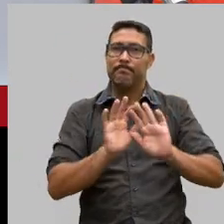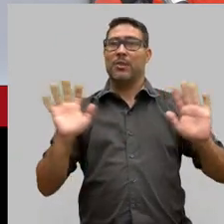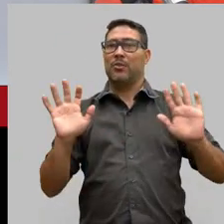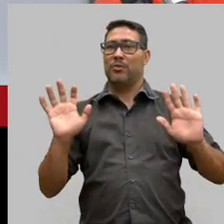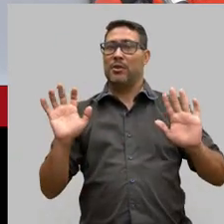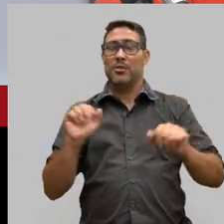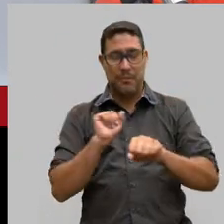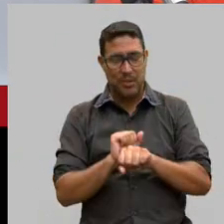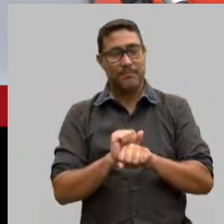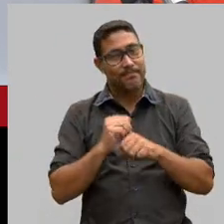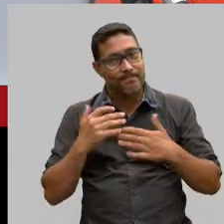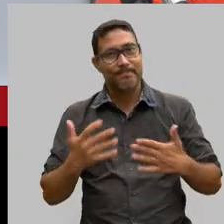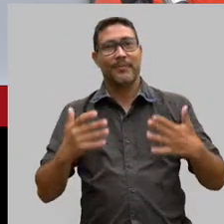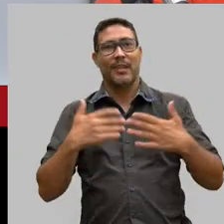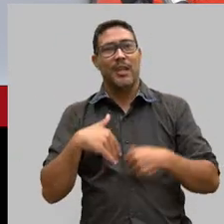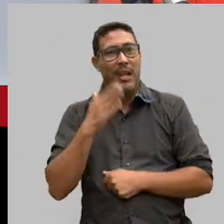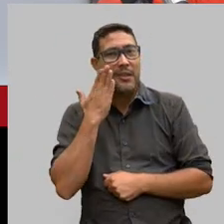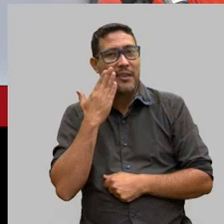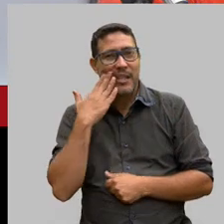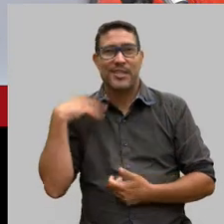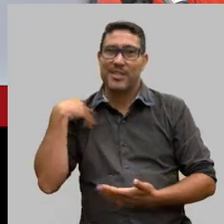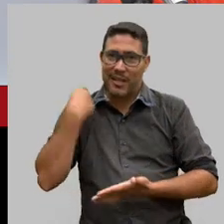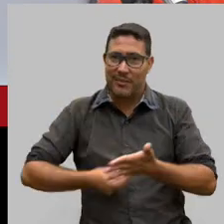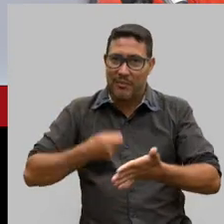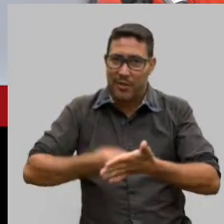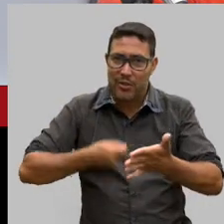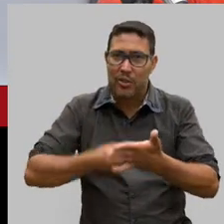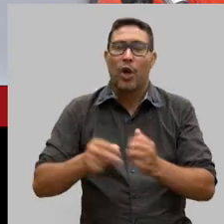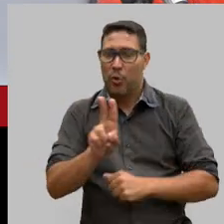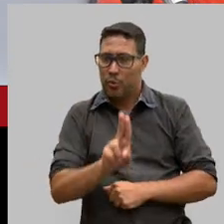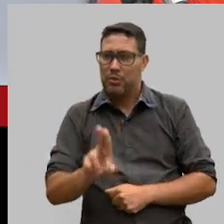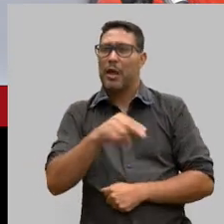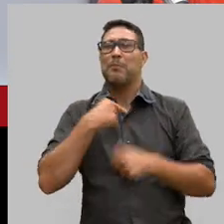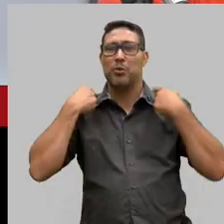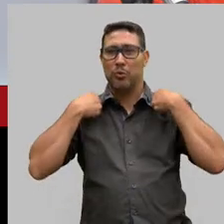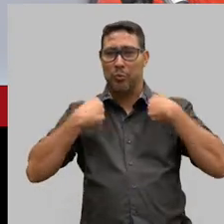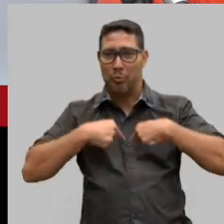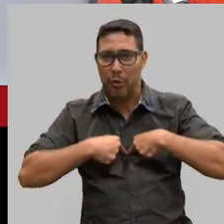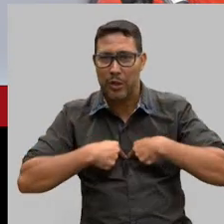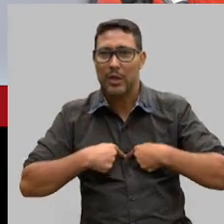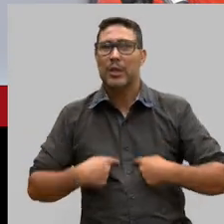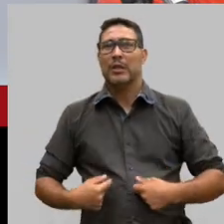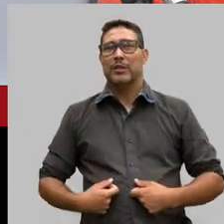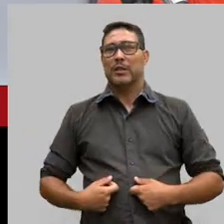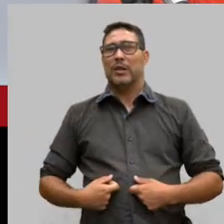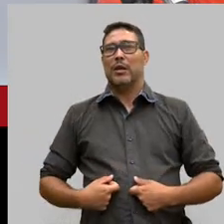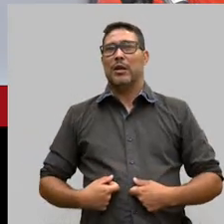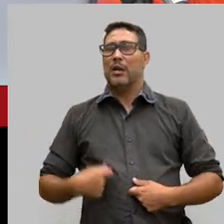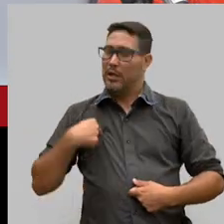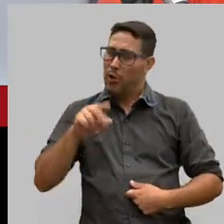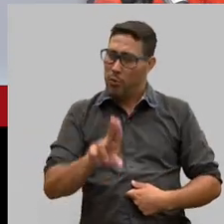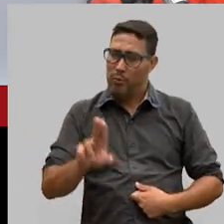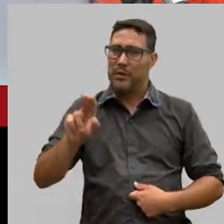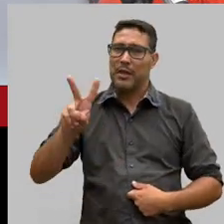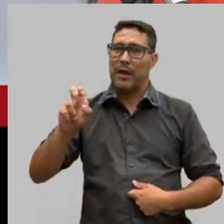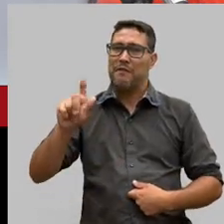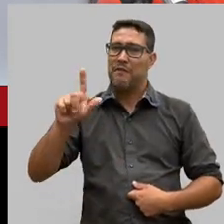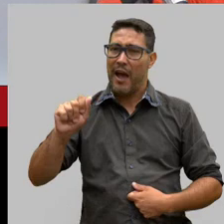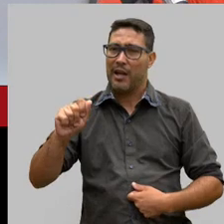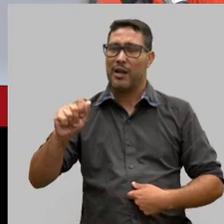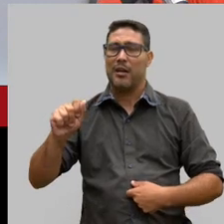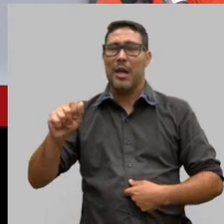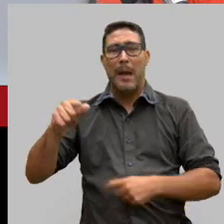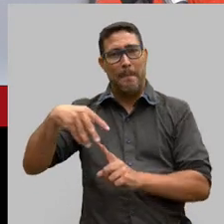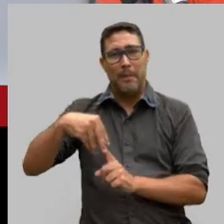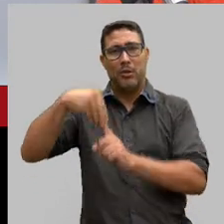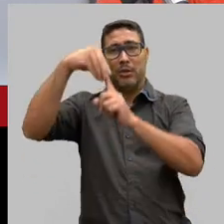aí né eu sei que a gente ainda tem muita luta a gente ainda tem que usar muito cordão a gente tem que usar a vaga prioritária mas a gente precisa